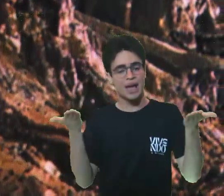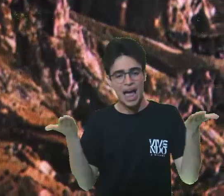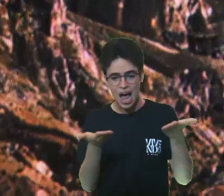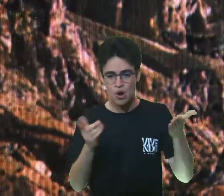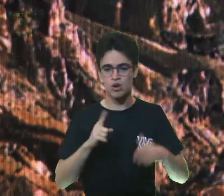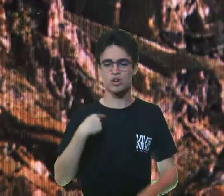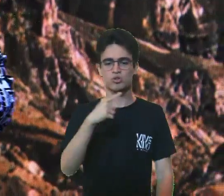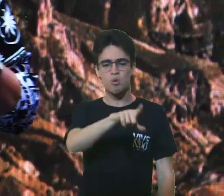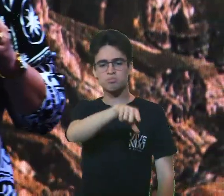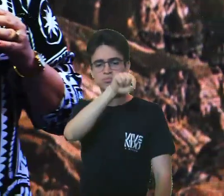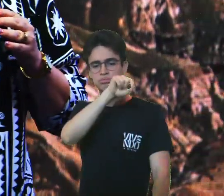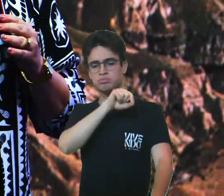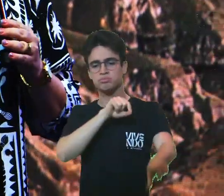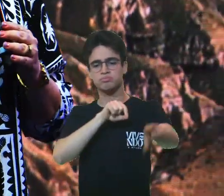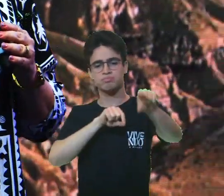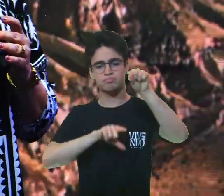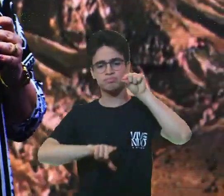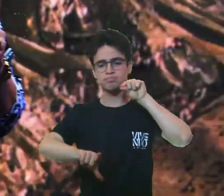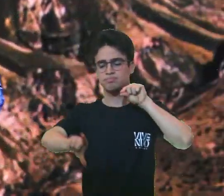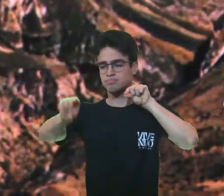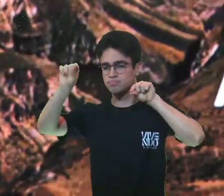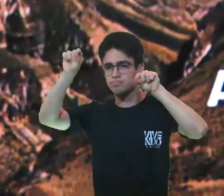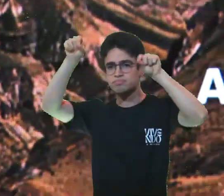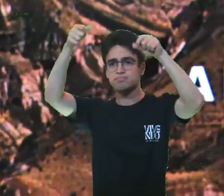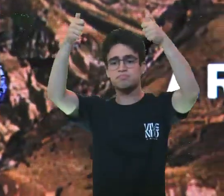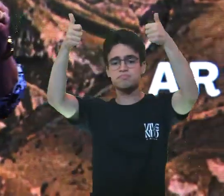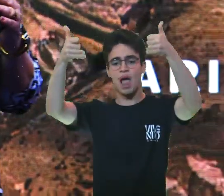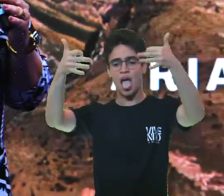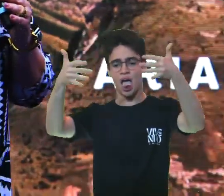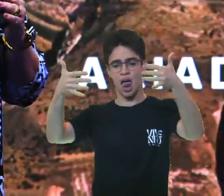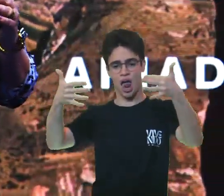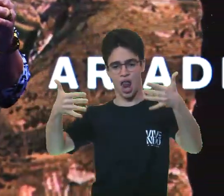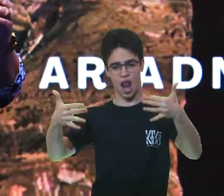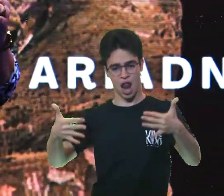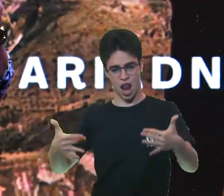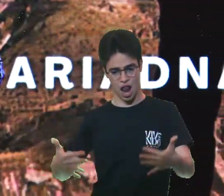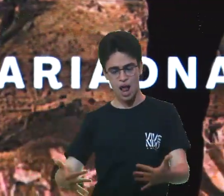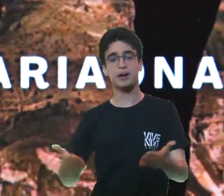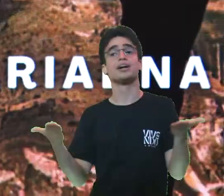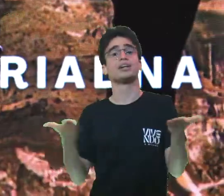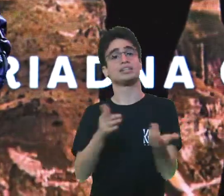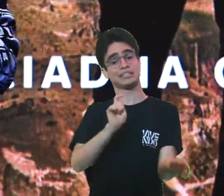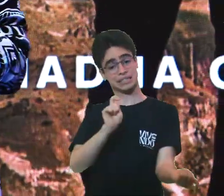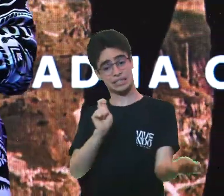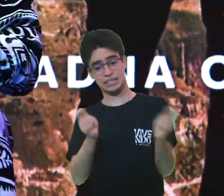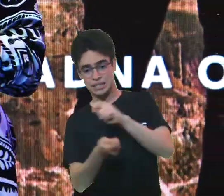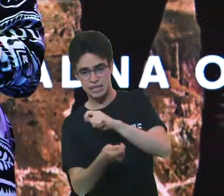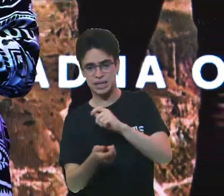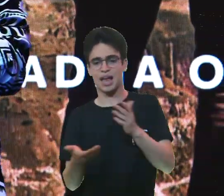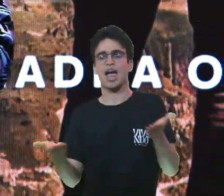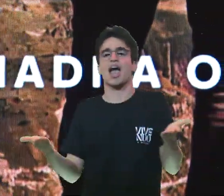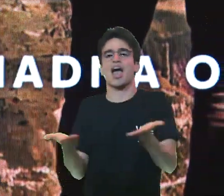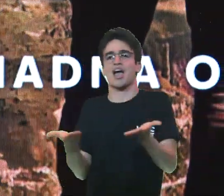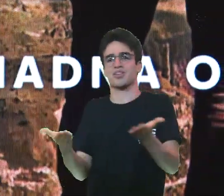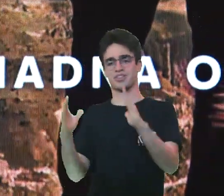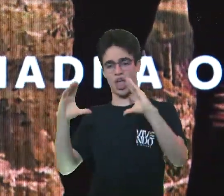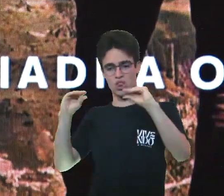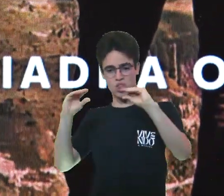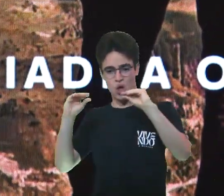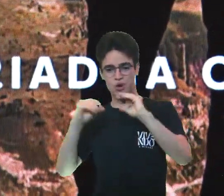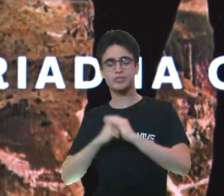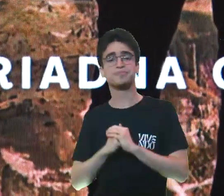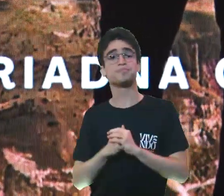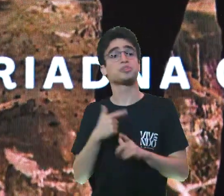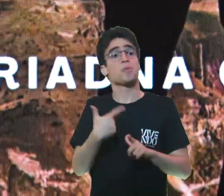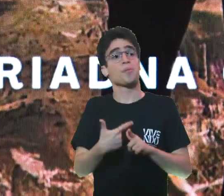pegar alguns aspectos dessa conversa de Deus com Abraão e trazê-la para o nosso ambiente noite, porque